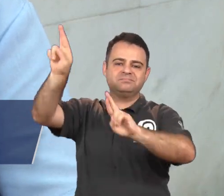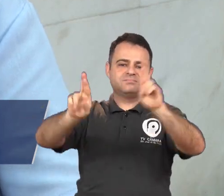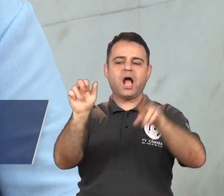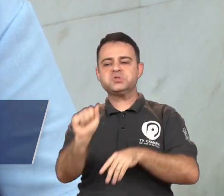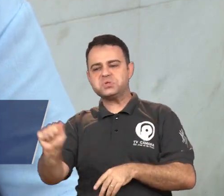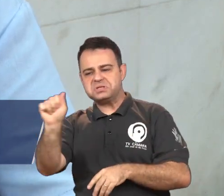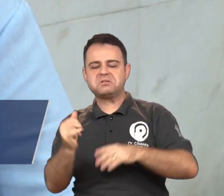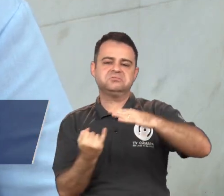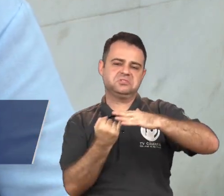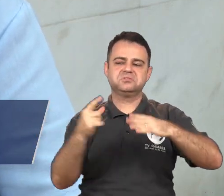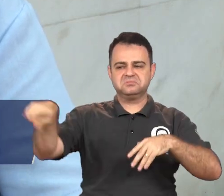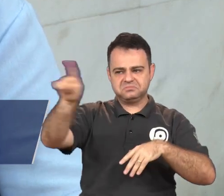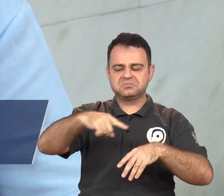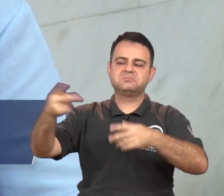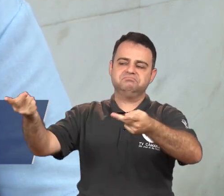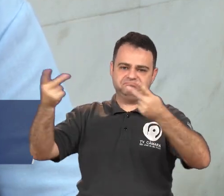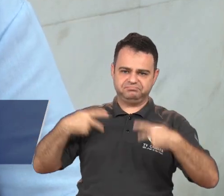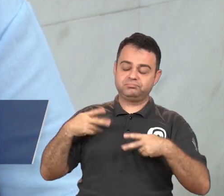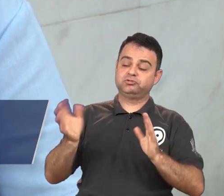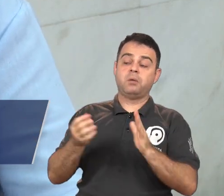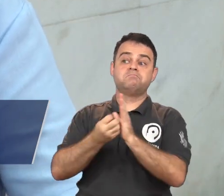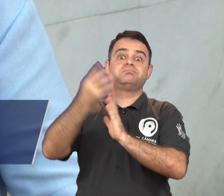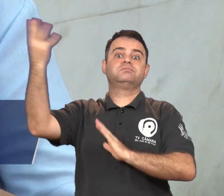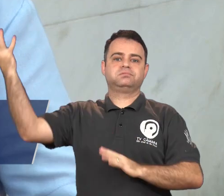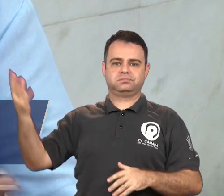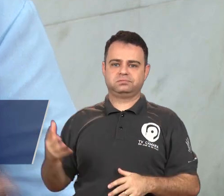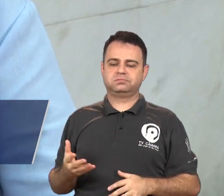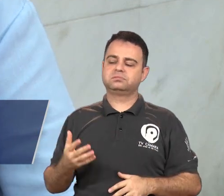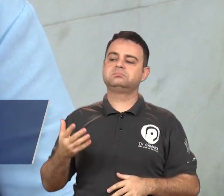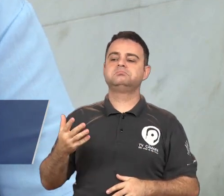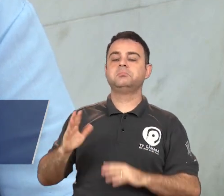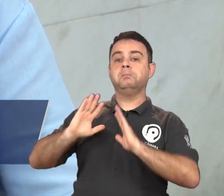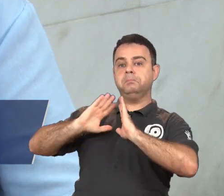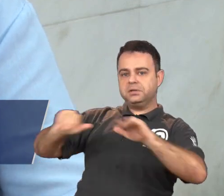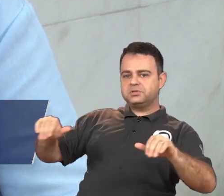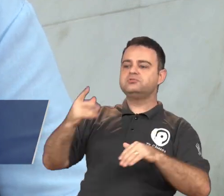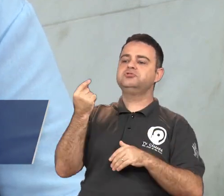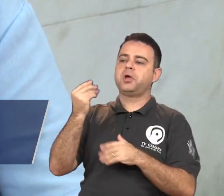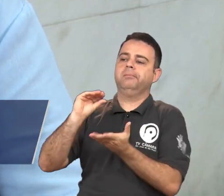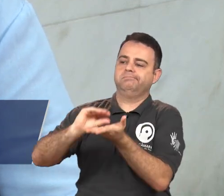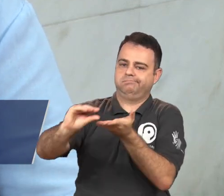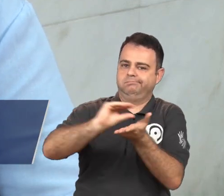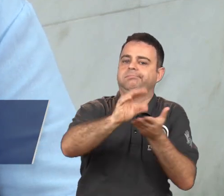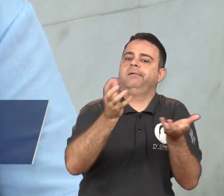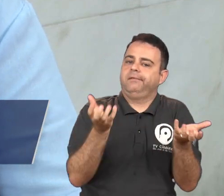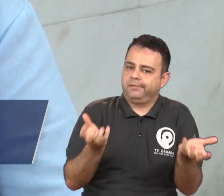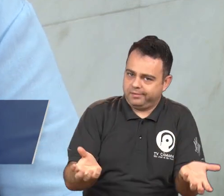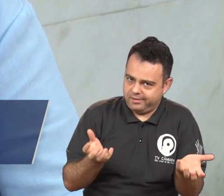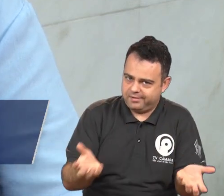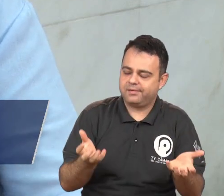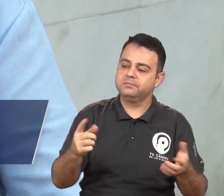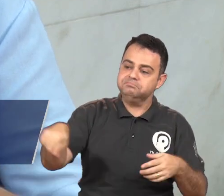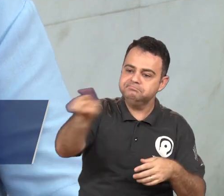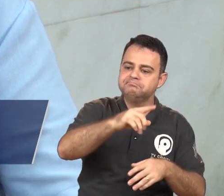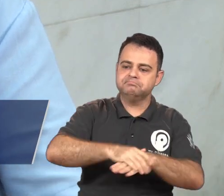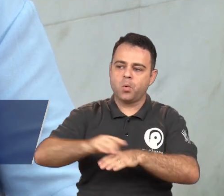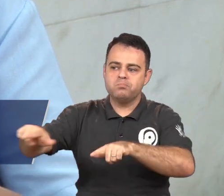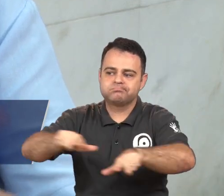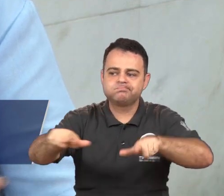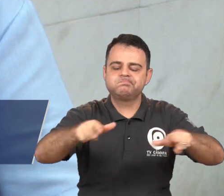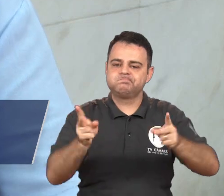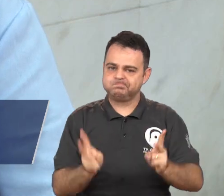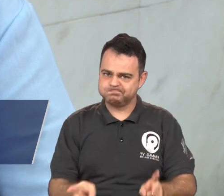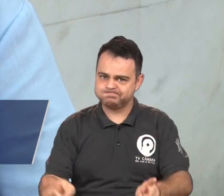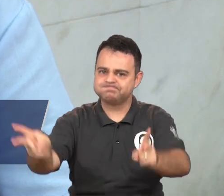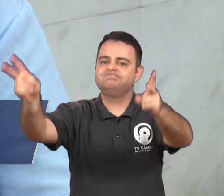instituições, claro, todas elas trabalhando para que venha também um pouco de recurso para poder